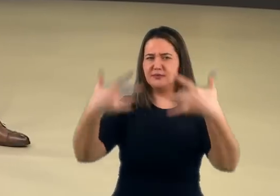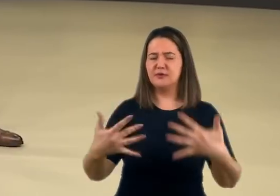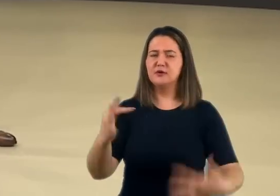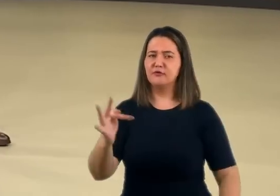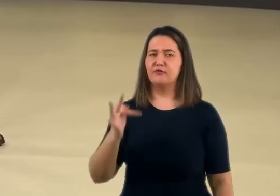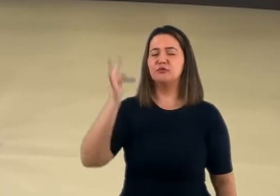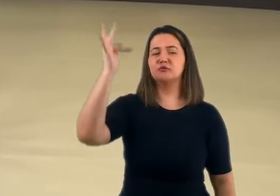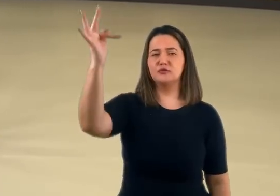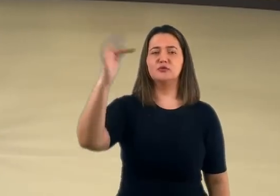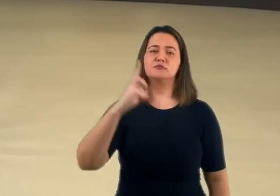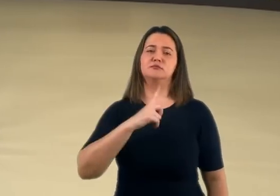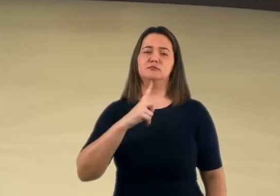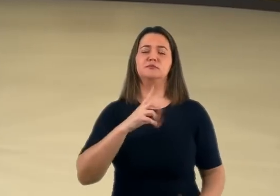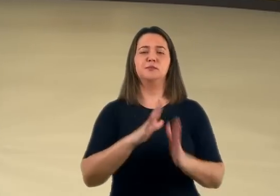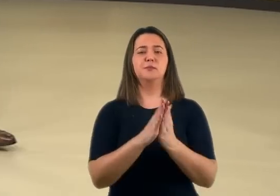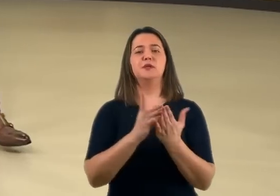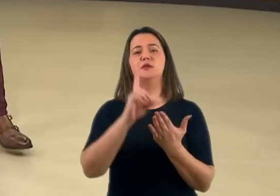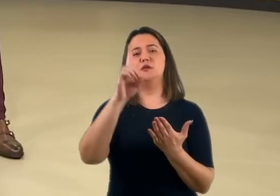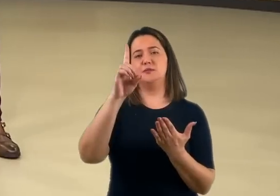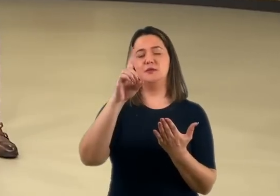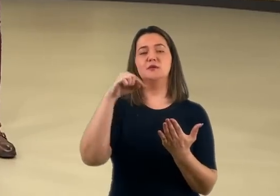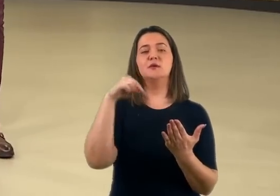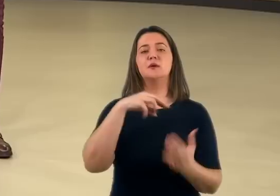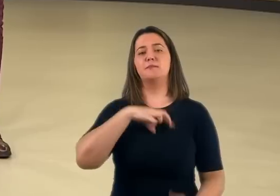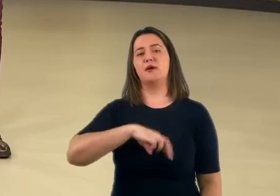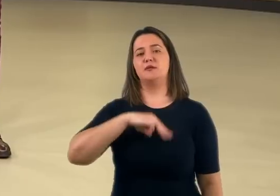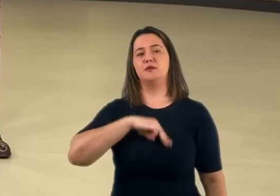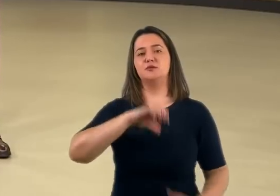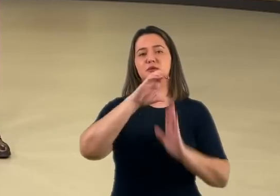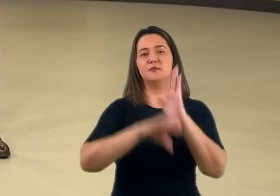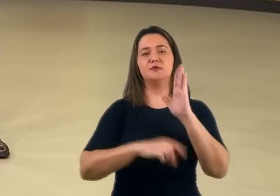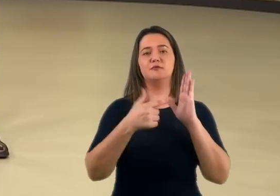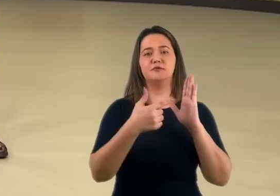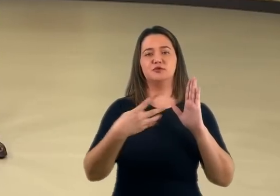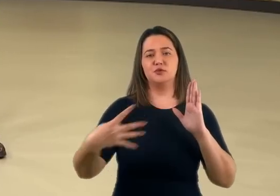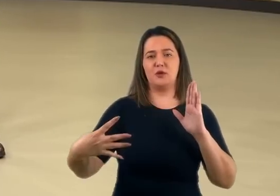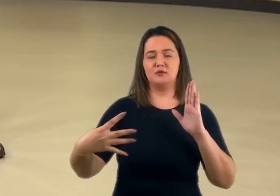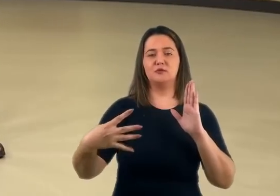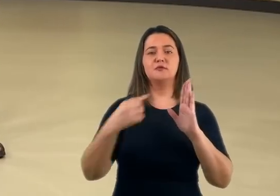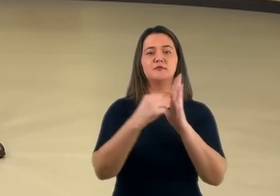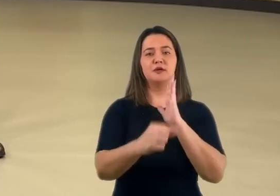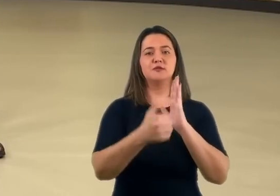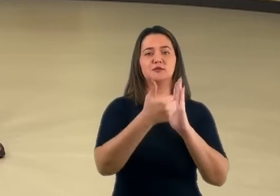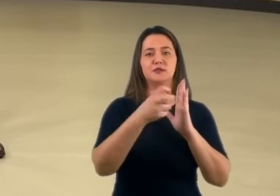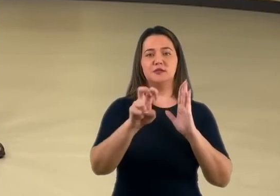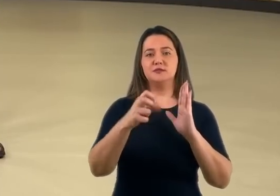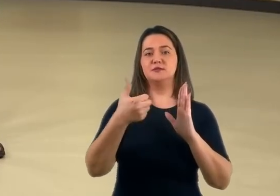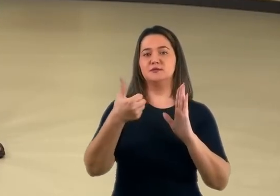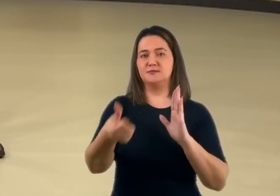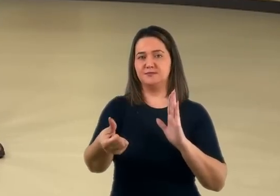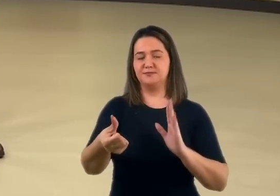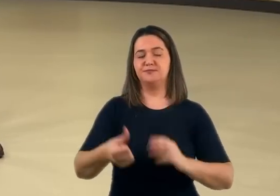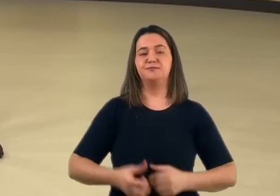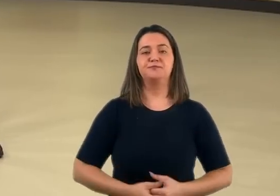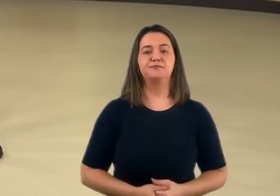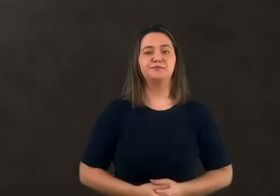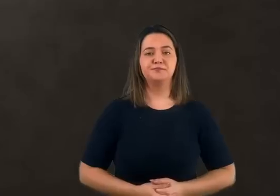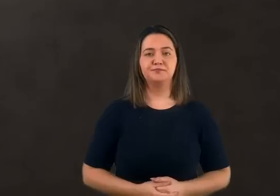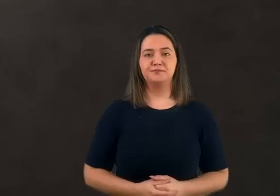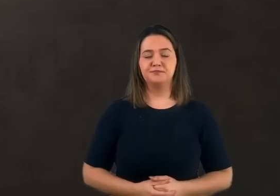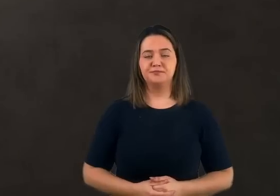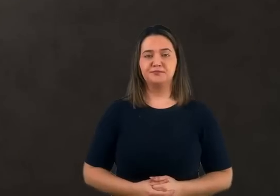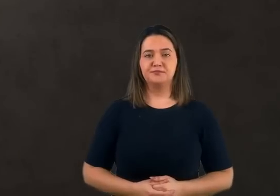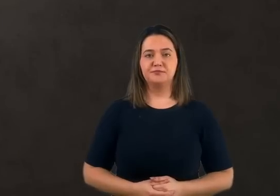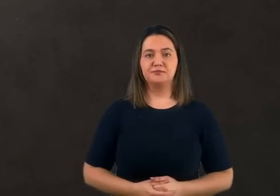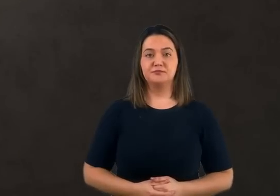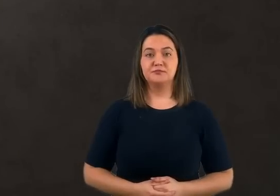de Daniel, capítulo 8, verso 13, está em Mateus, capítulo 24, versos 15 e 16. Eu vou lê-lo para você, preste atenção.